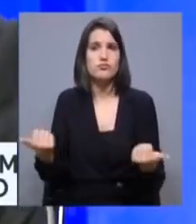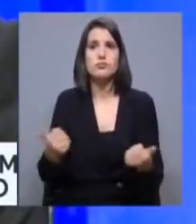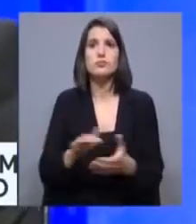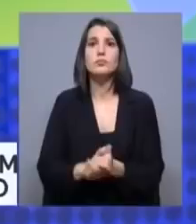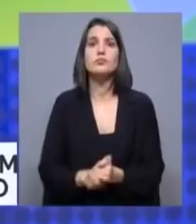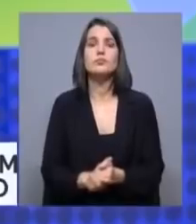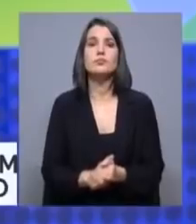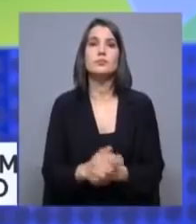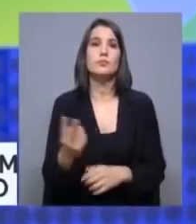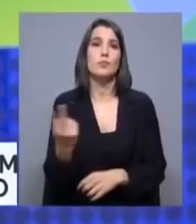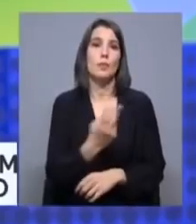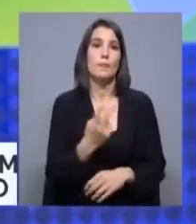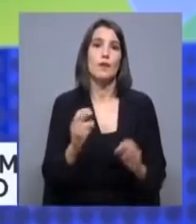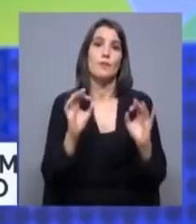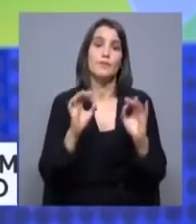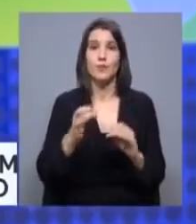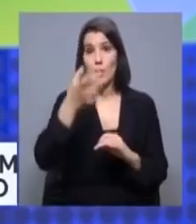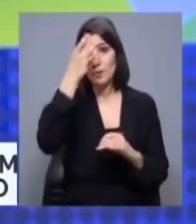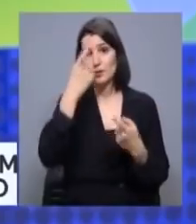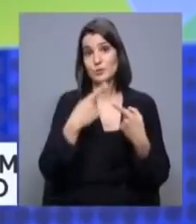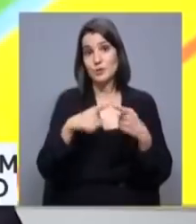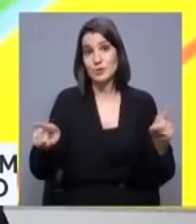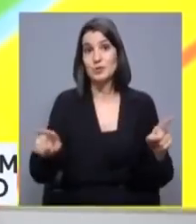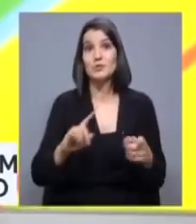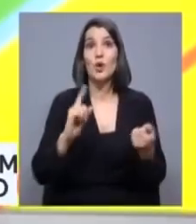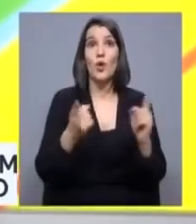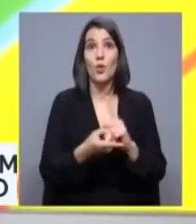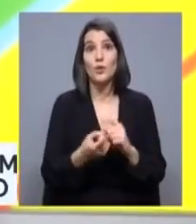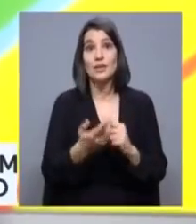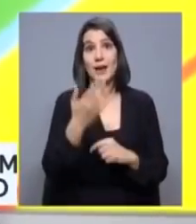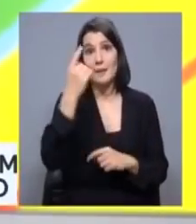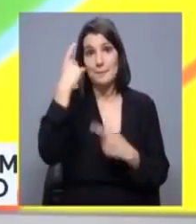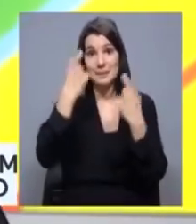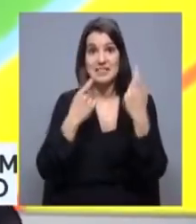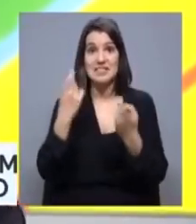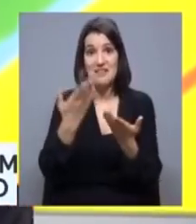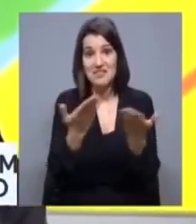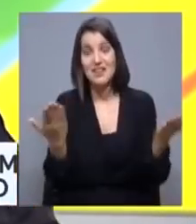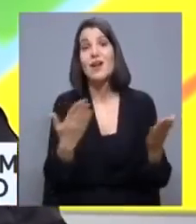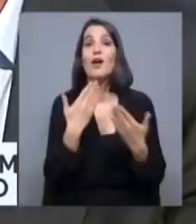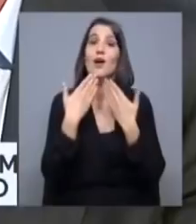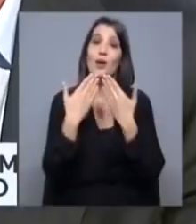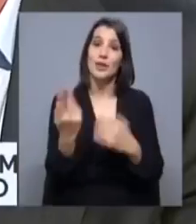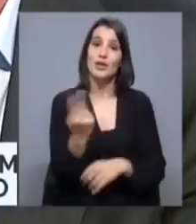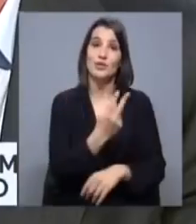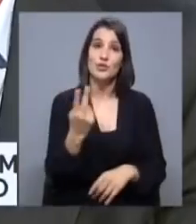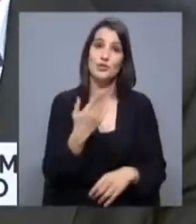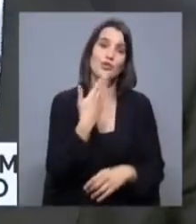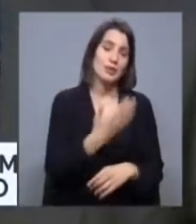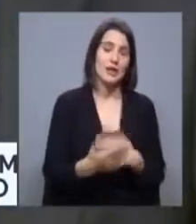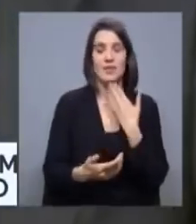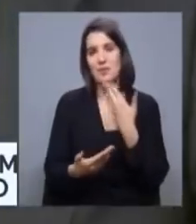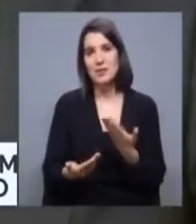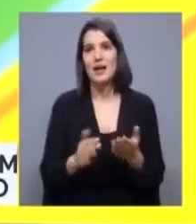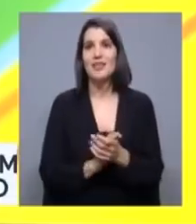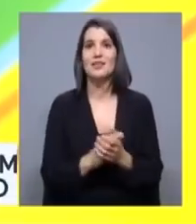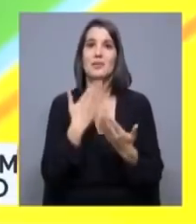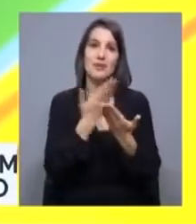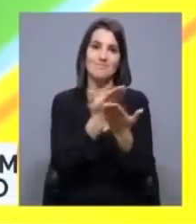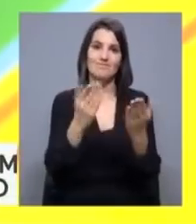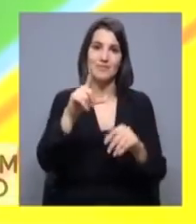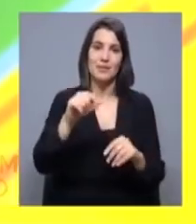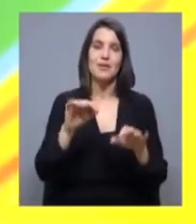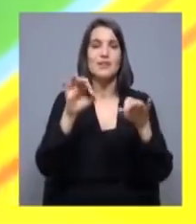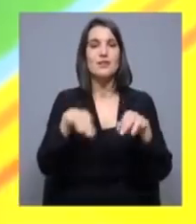vender muito mais a ficaram os dois aquele Gol posições diferentes ao contrário do que estavam avaliador ver Obrigado aos dois Gabriel também assim